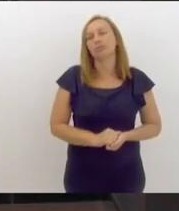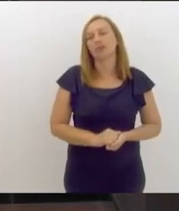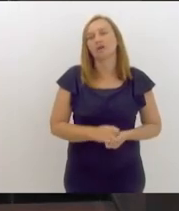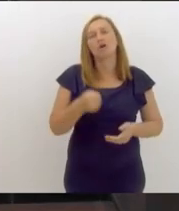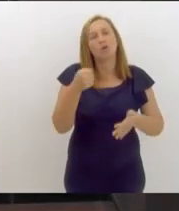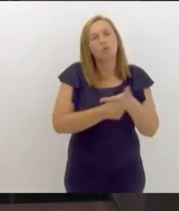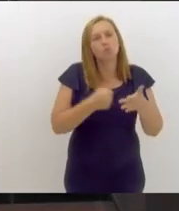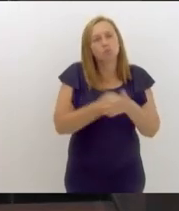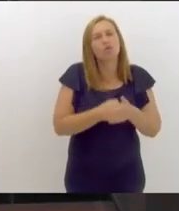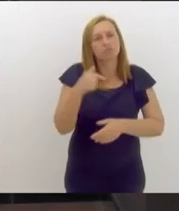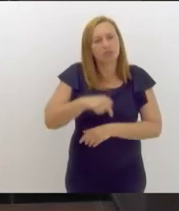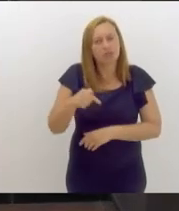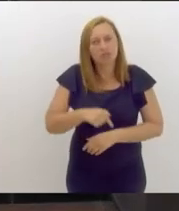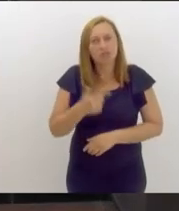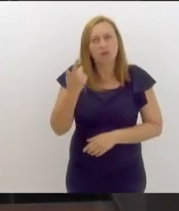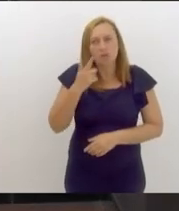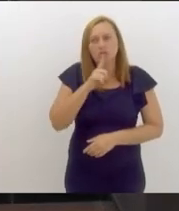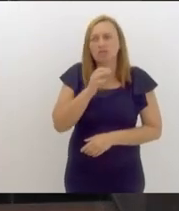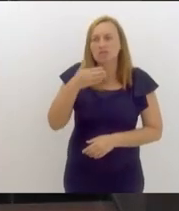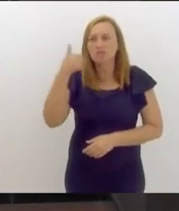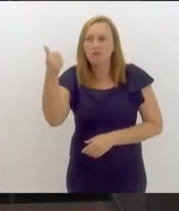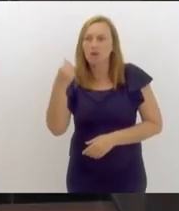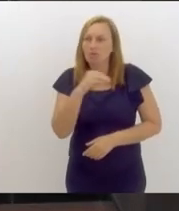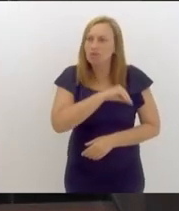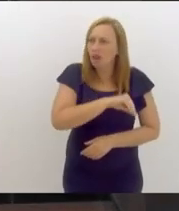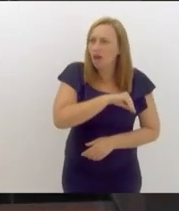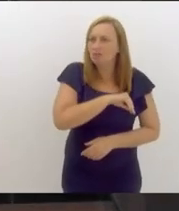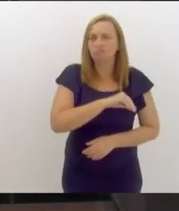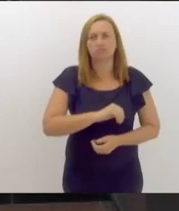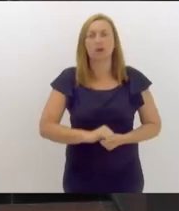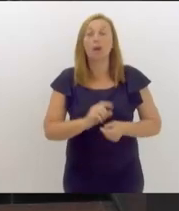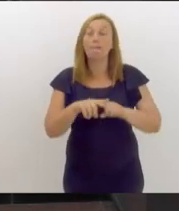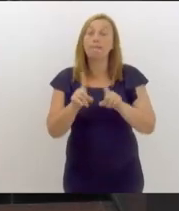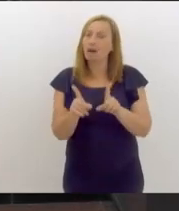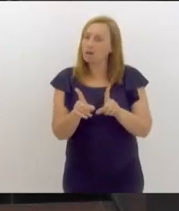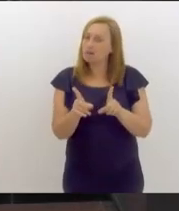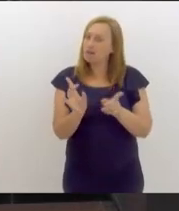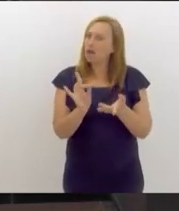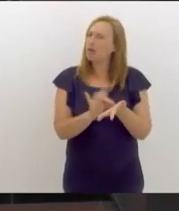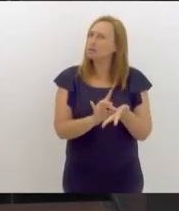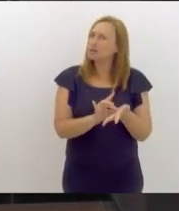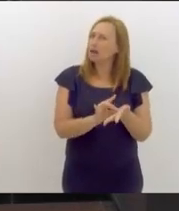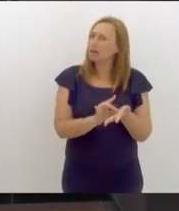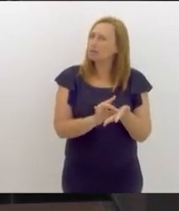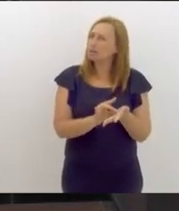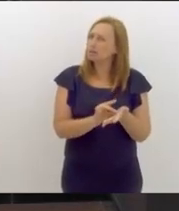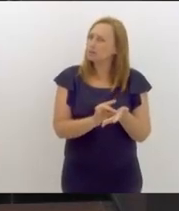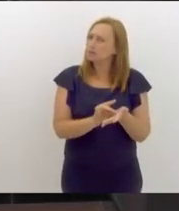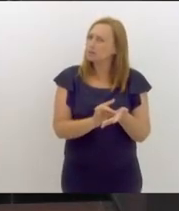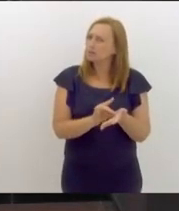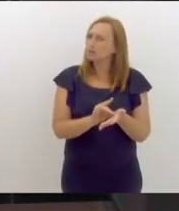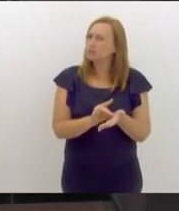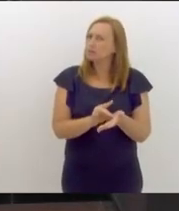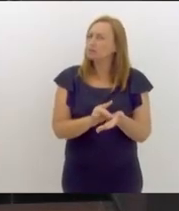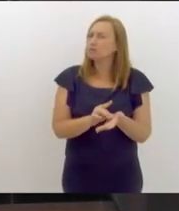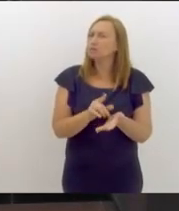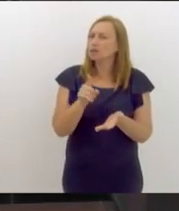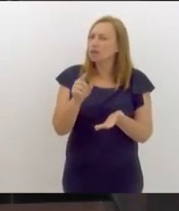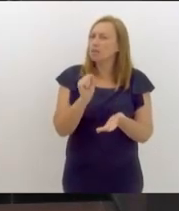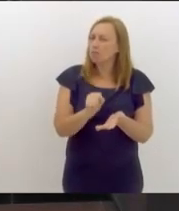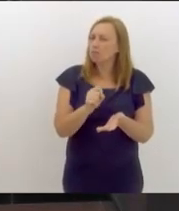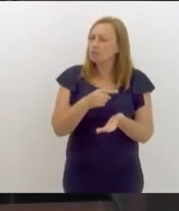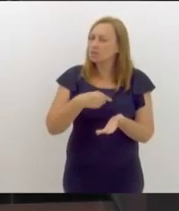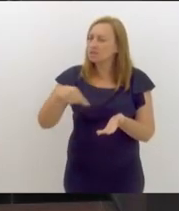lutamos aqui conseguimos melhorar o salário Mas cadê na realidade a condição para que ele possa sair e